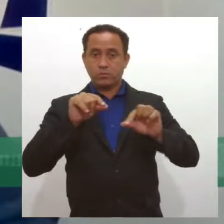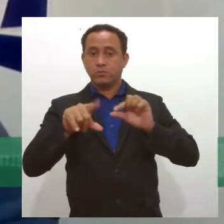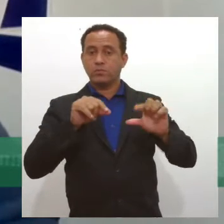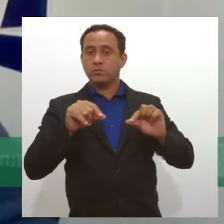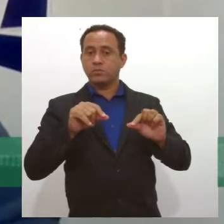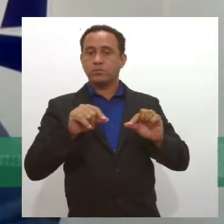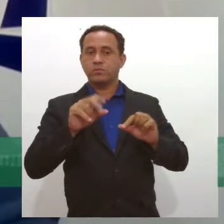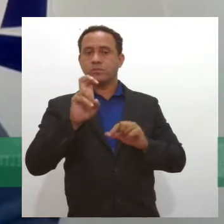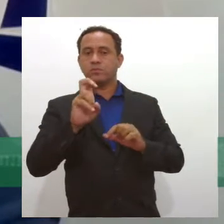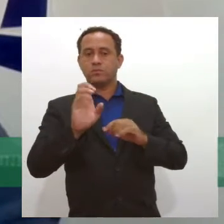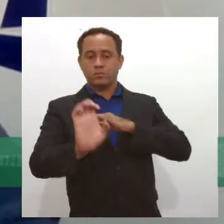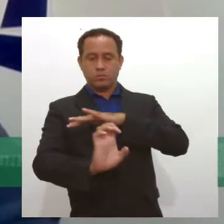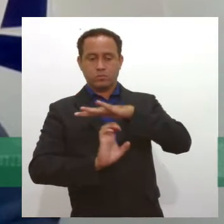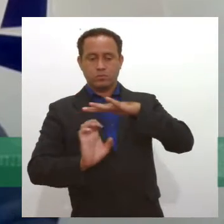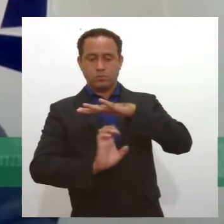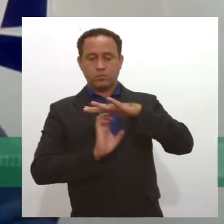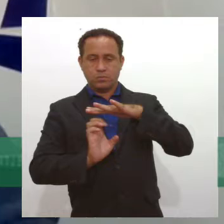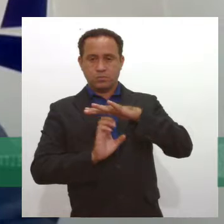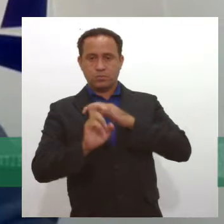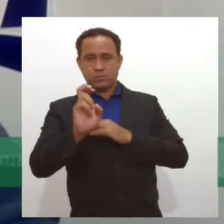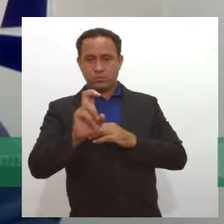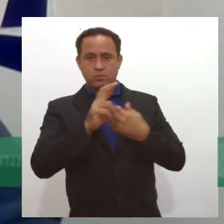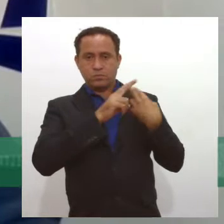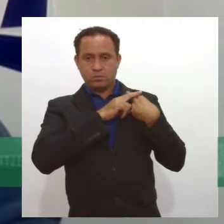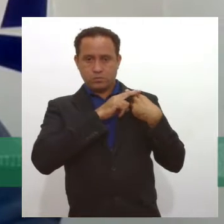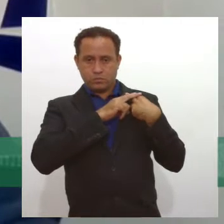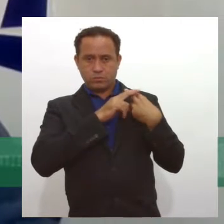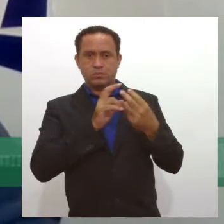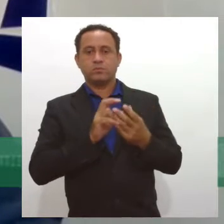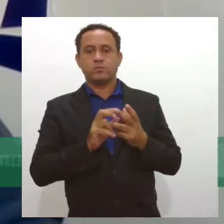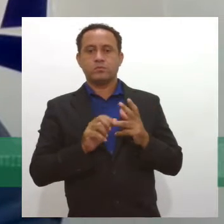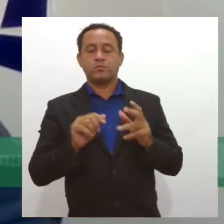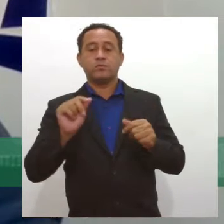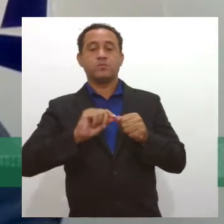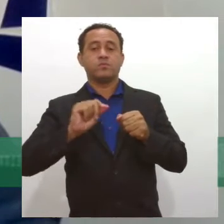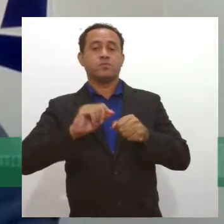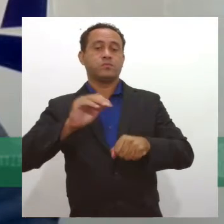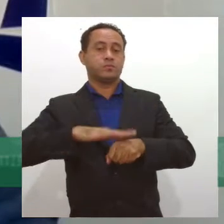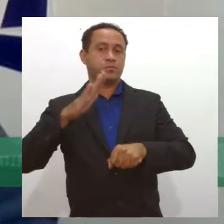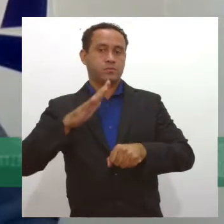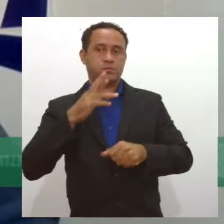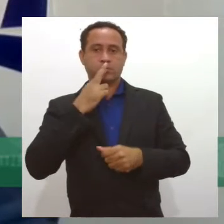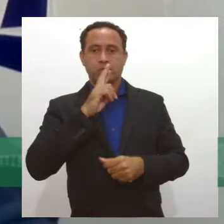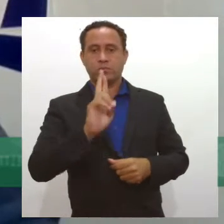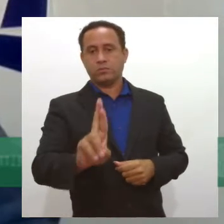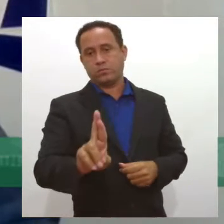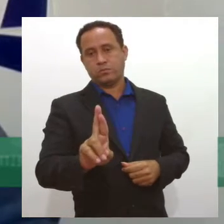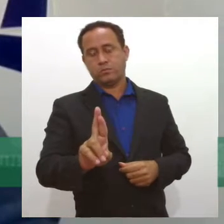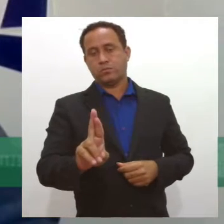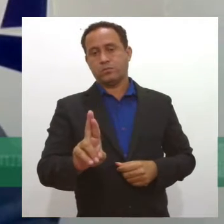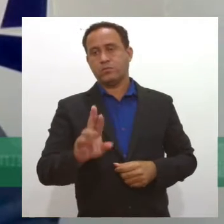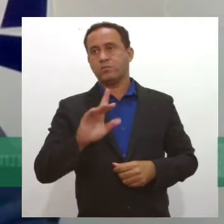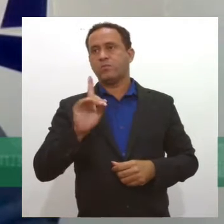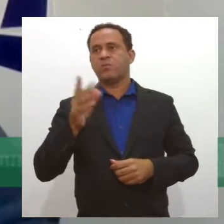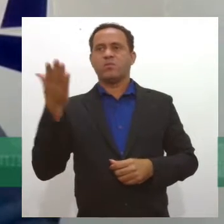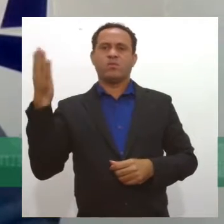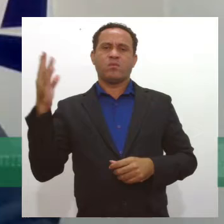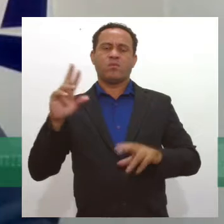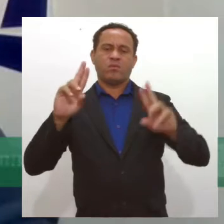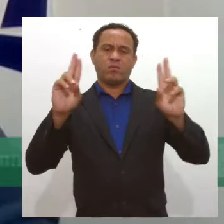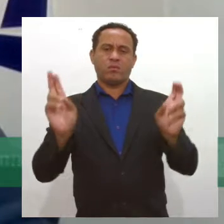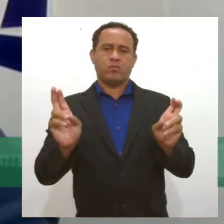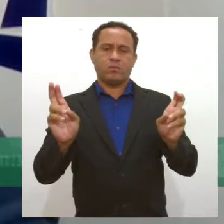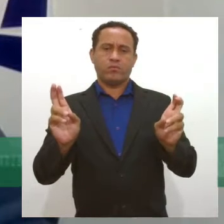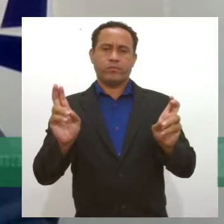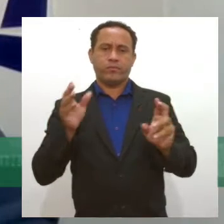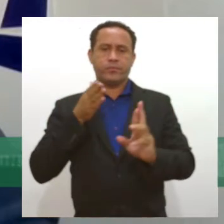5 empresas e essas empresas são responsáveis por gerar uma solução, não aquela que o termo